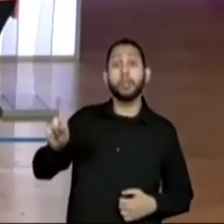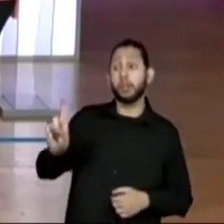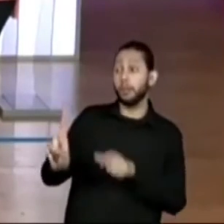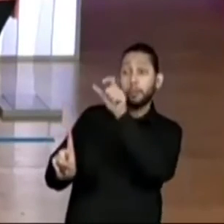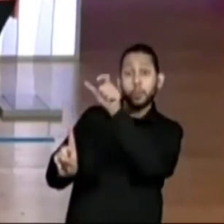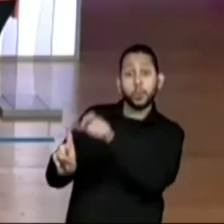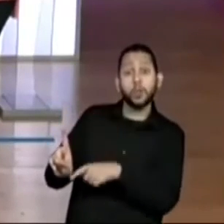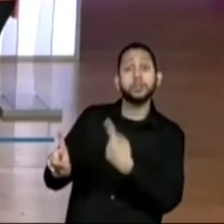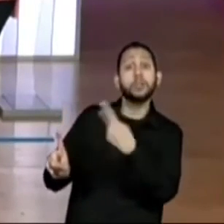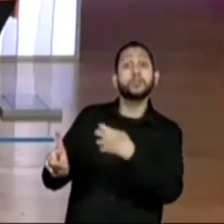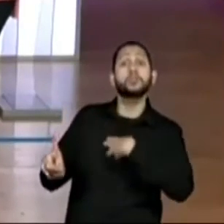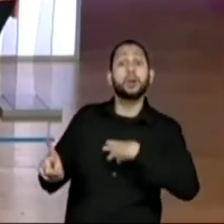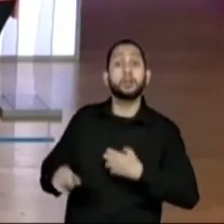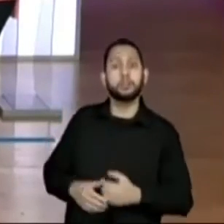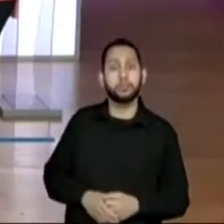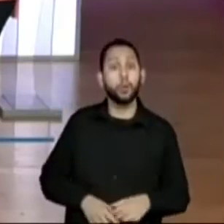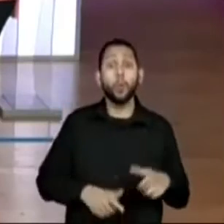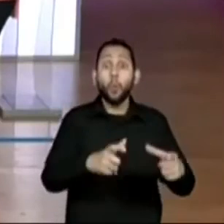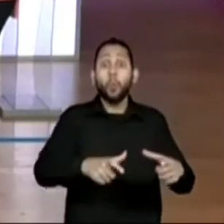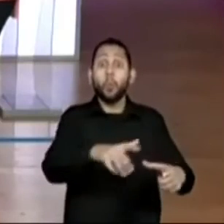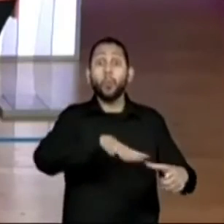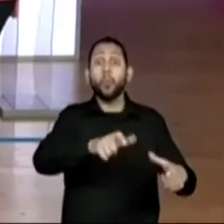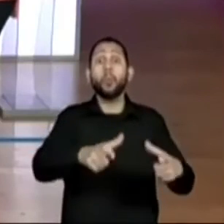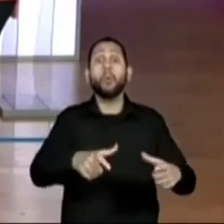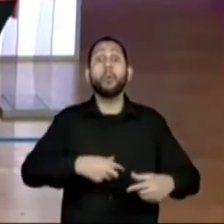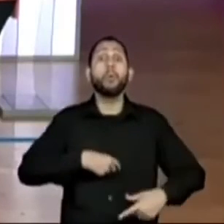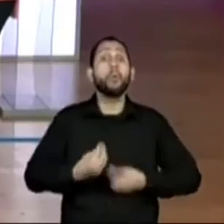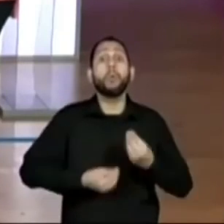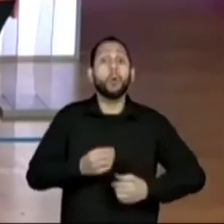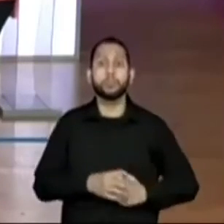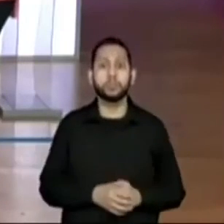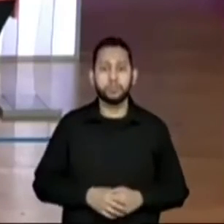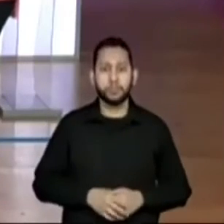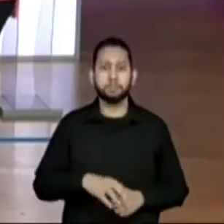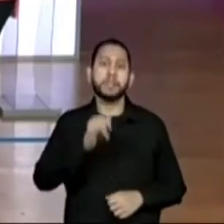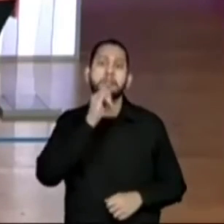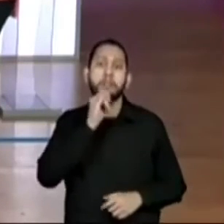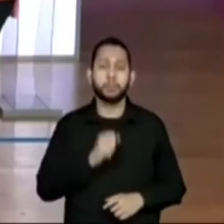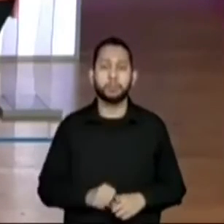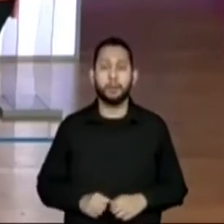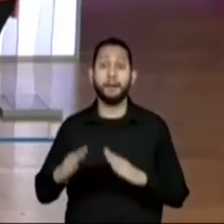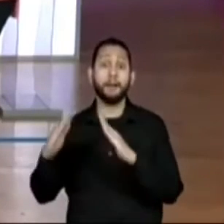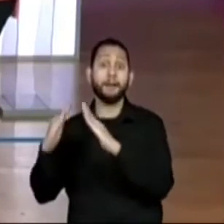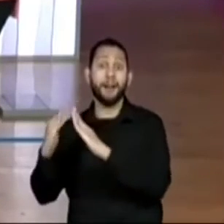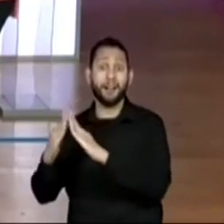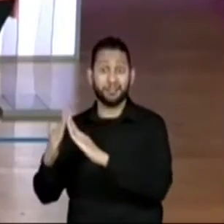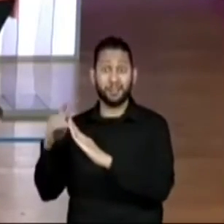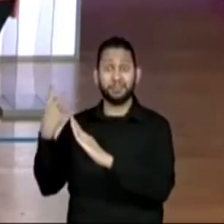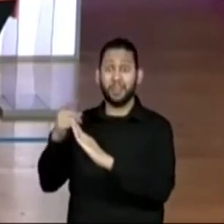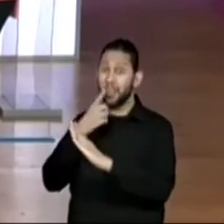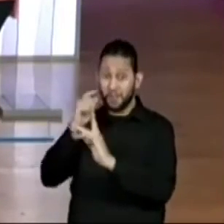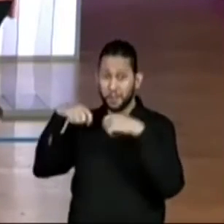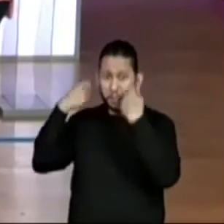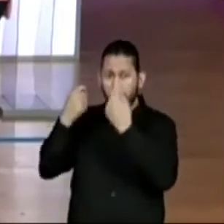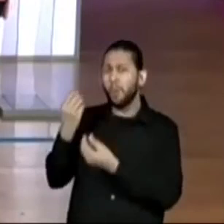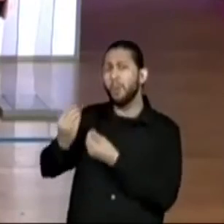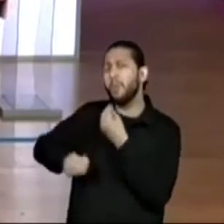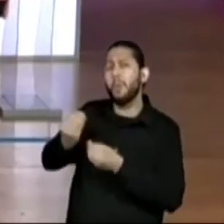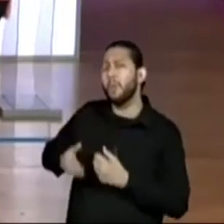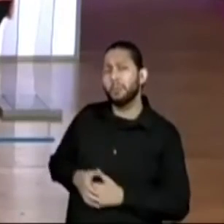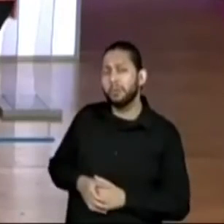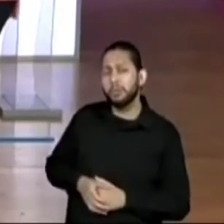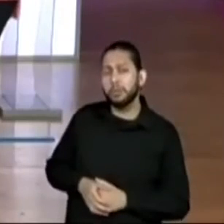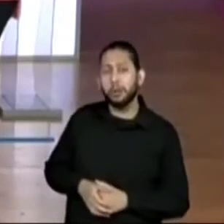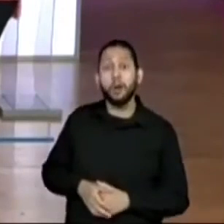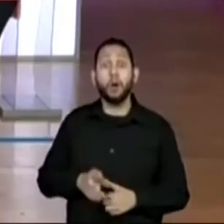dos lugares. Nós não descrevemos apenas pessoas, nós podemos descrever lugares, podemos descrever objetos, né?